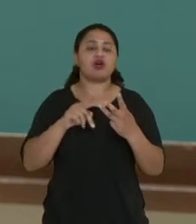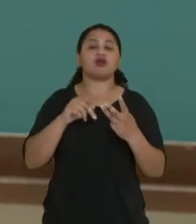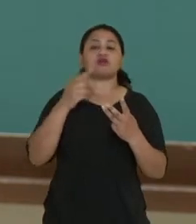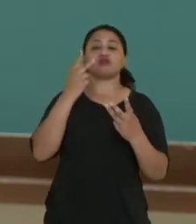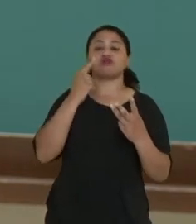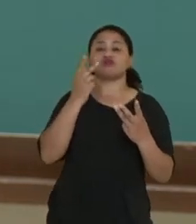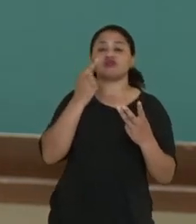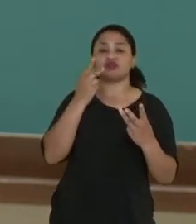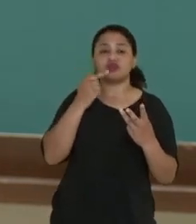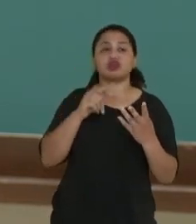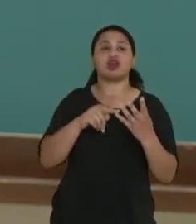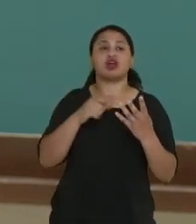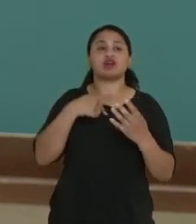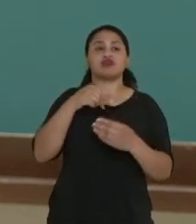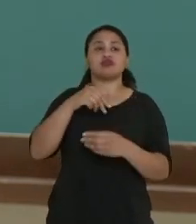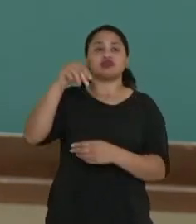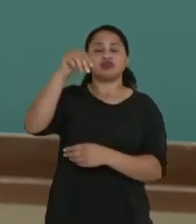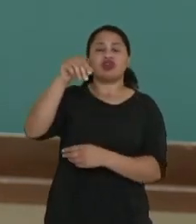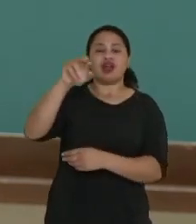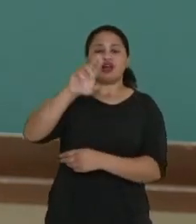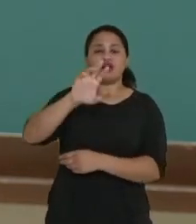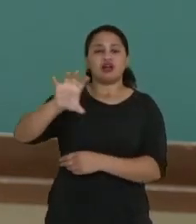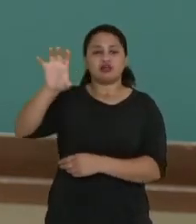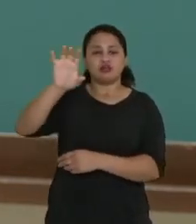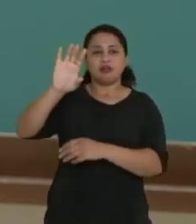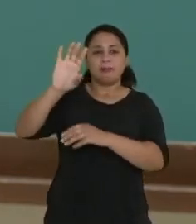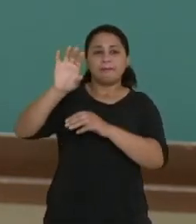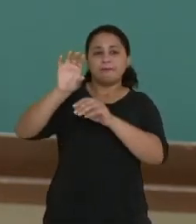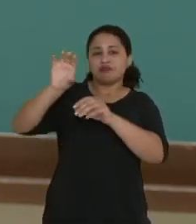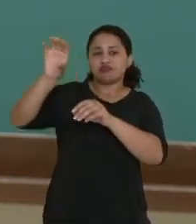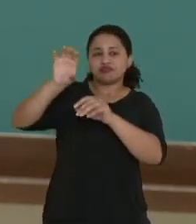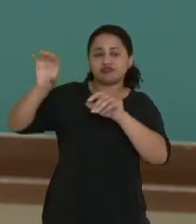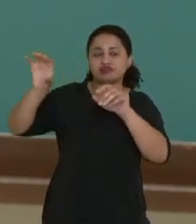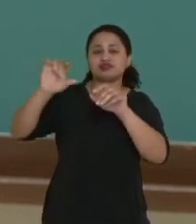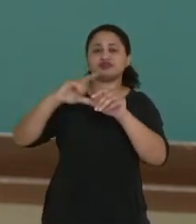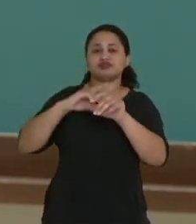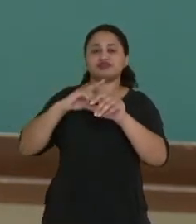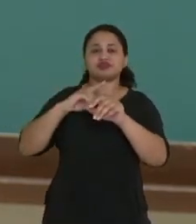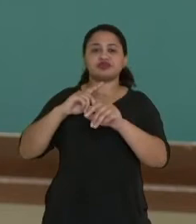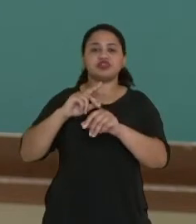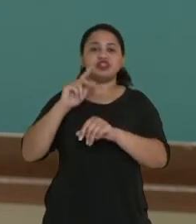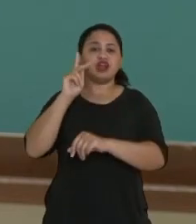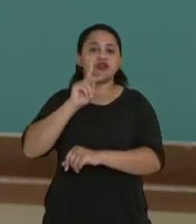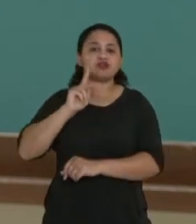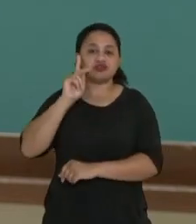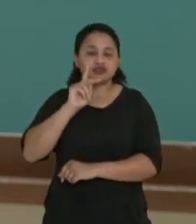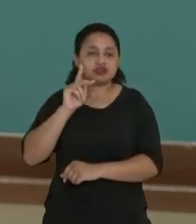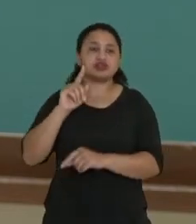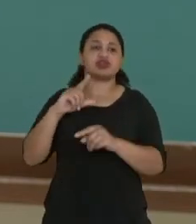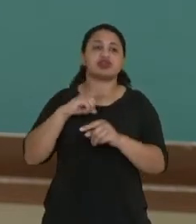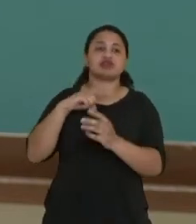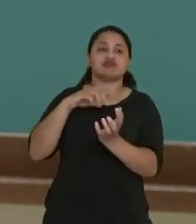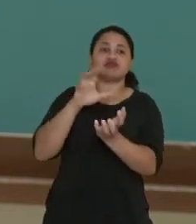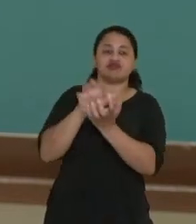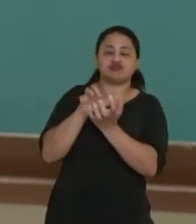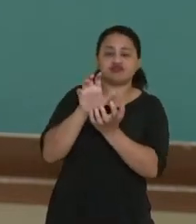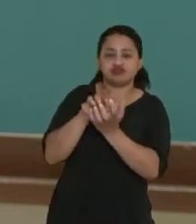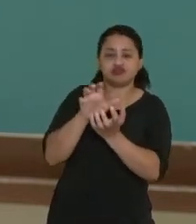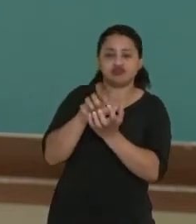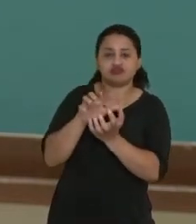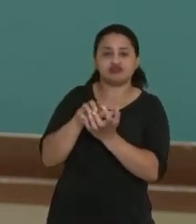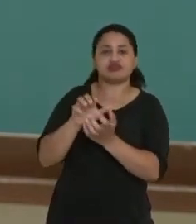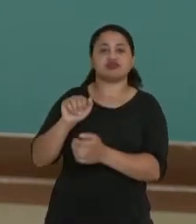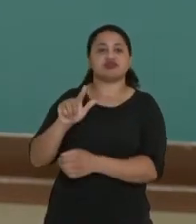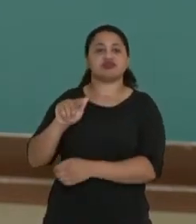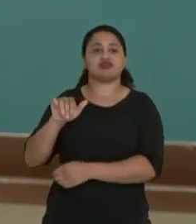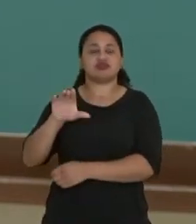Rio Grande do Norte, aqui bem no cantinho ali do mapa, né? Paraíba, Pernambuco, Alagoas